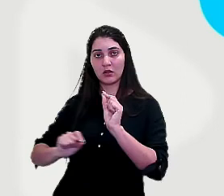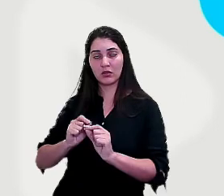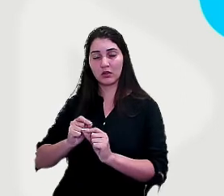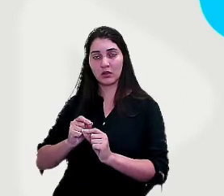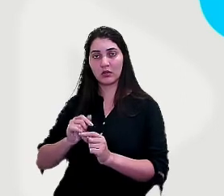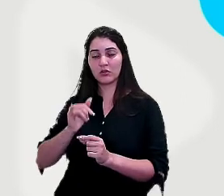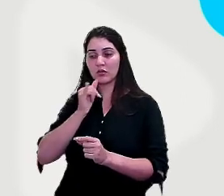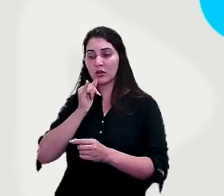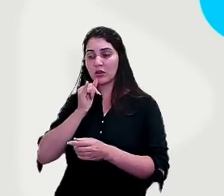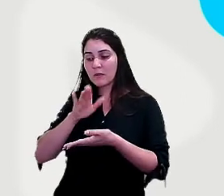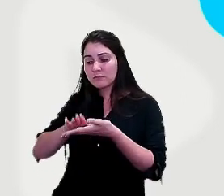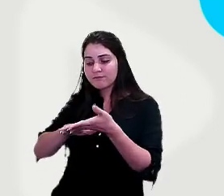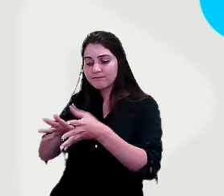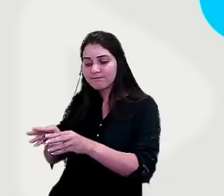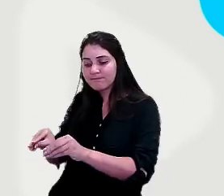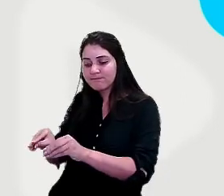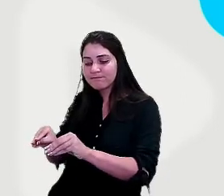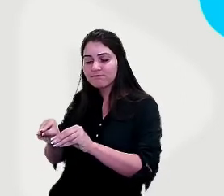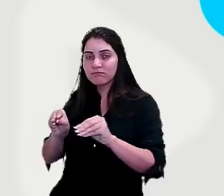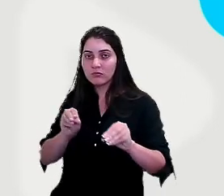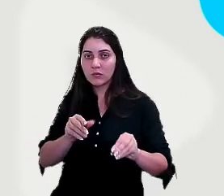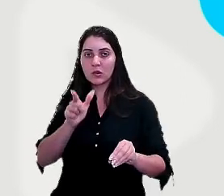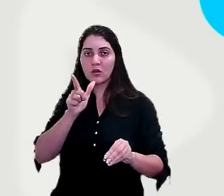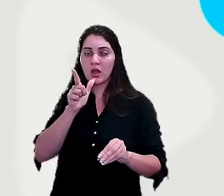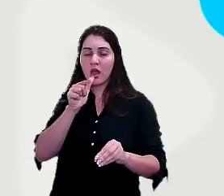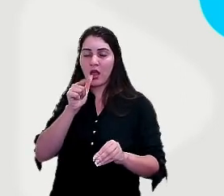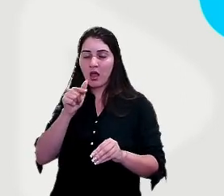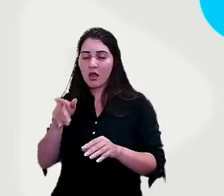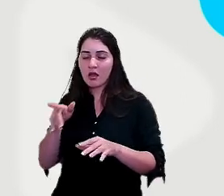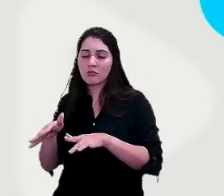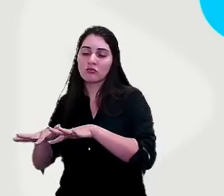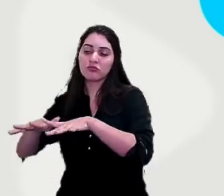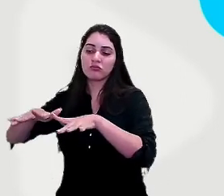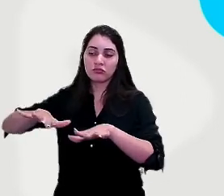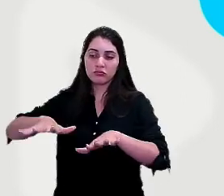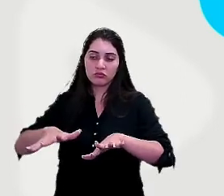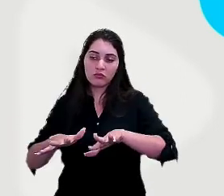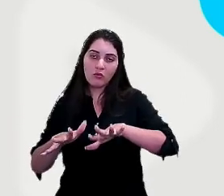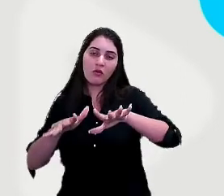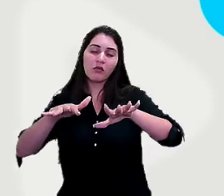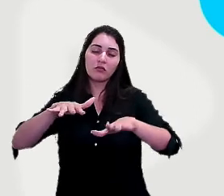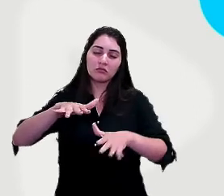arrasto, né, do sedimento. Então a água vai vir e ela vai pegar e vai